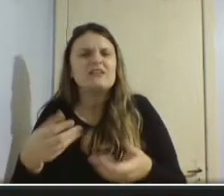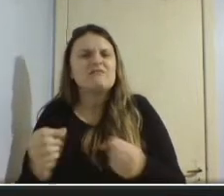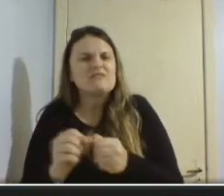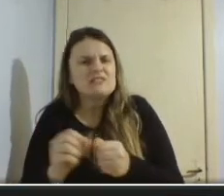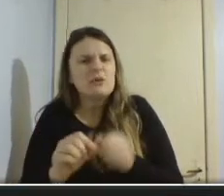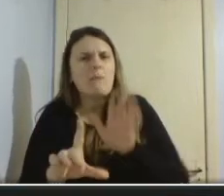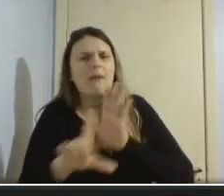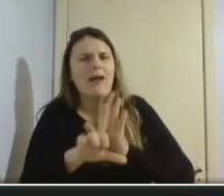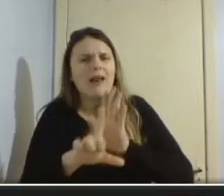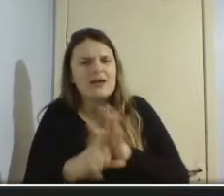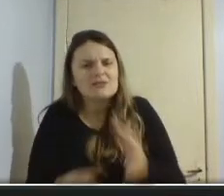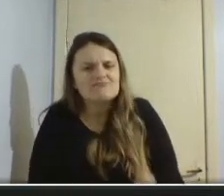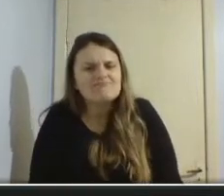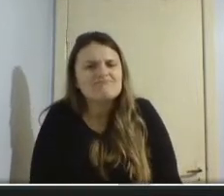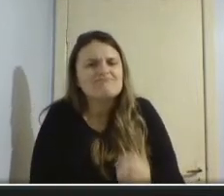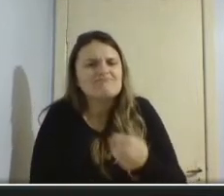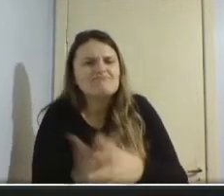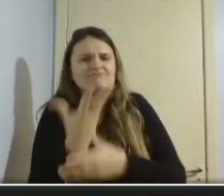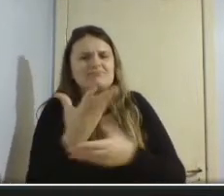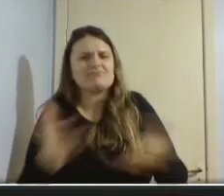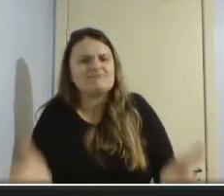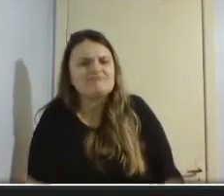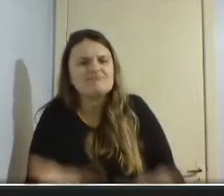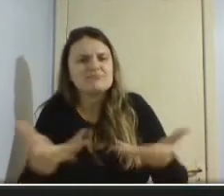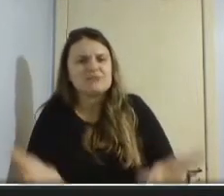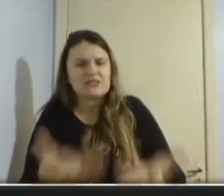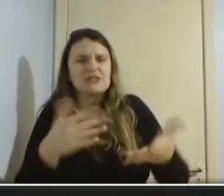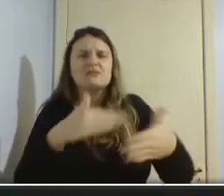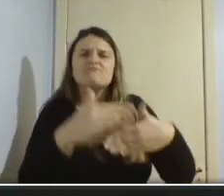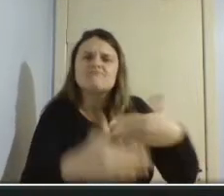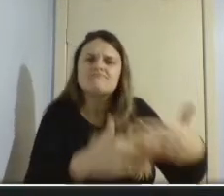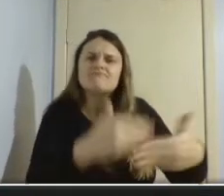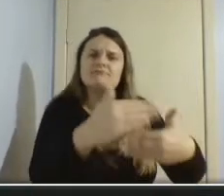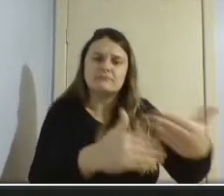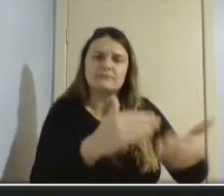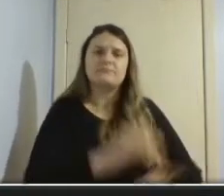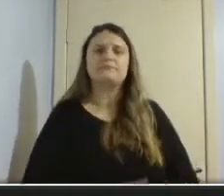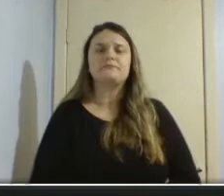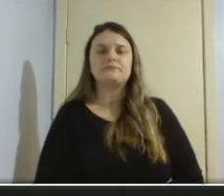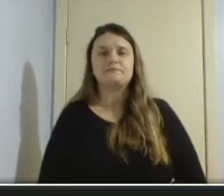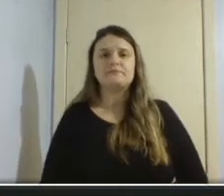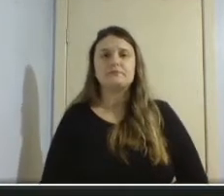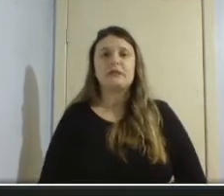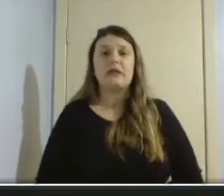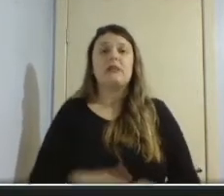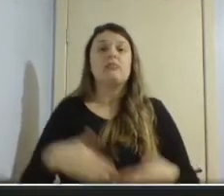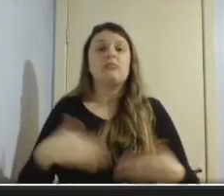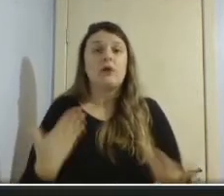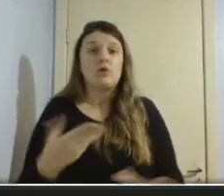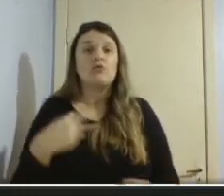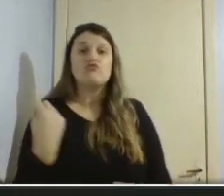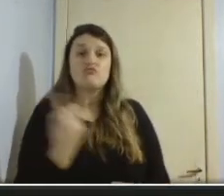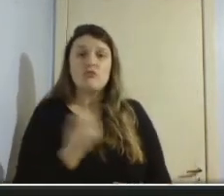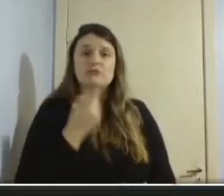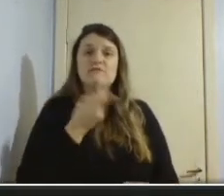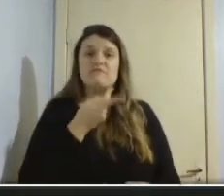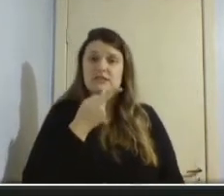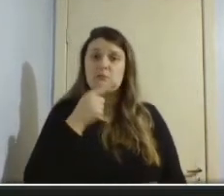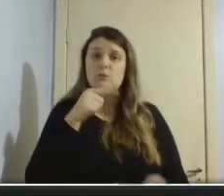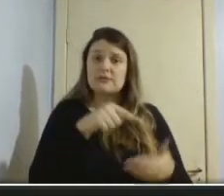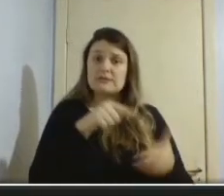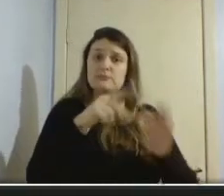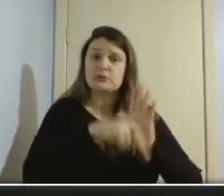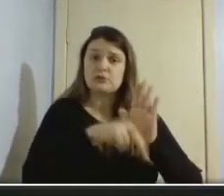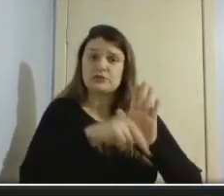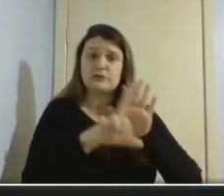dar sequência numa série de outras agendas. Para nós falarmos desse projeto de lei, é importante compreender